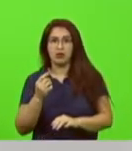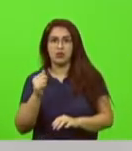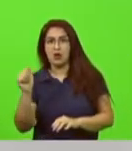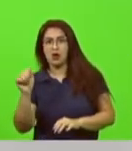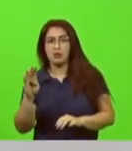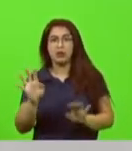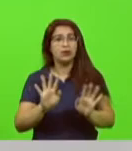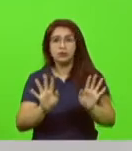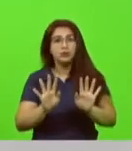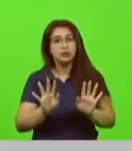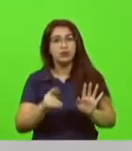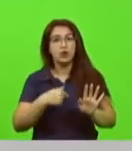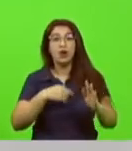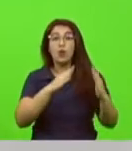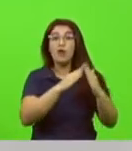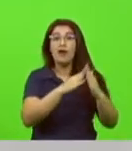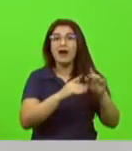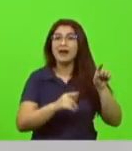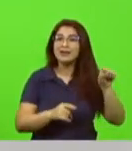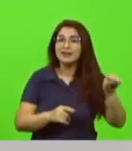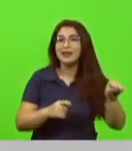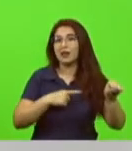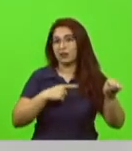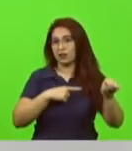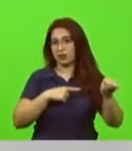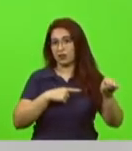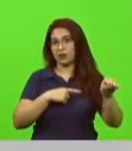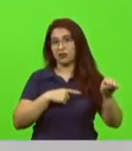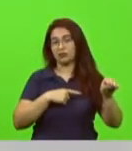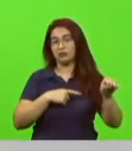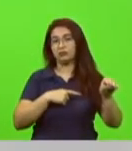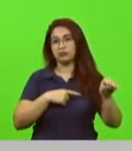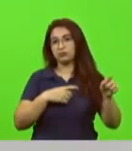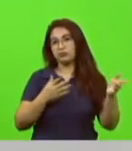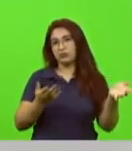morador do bairro. E